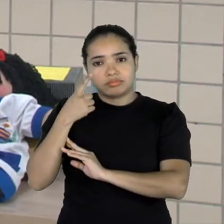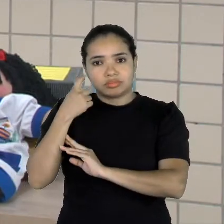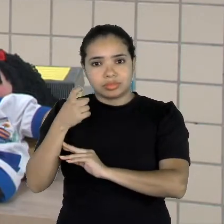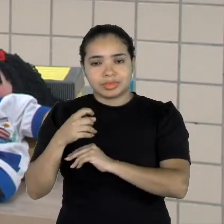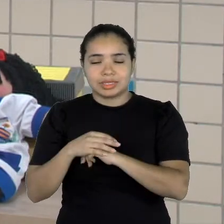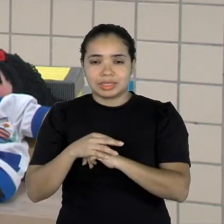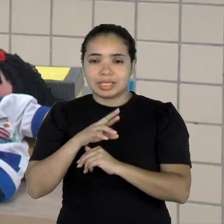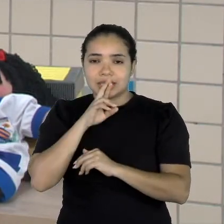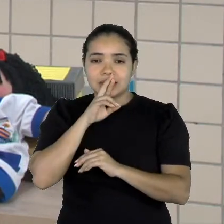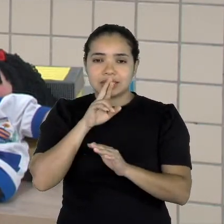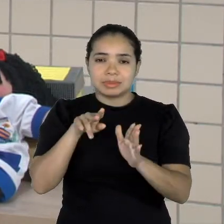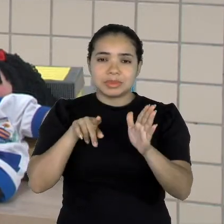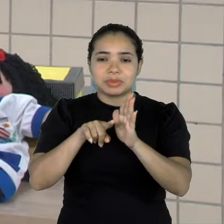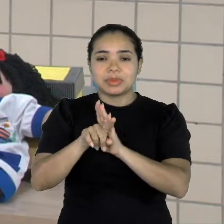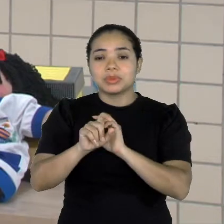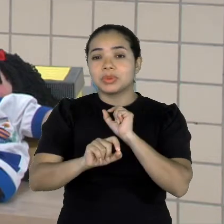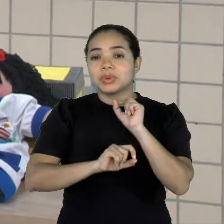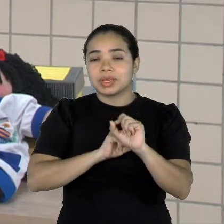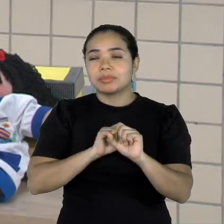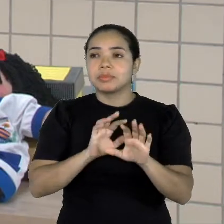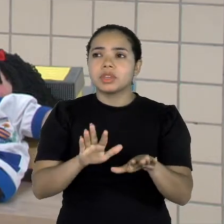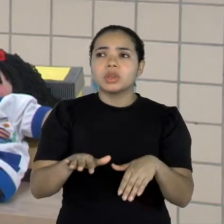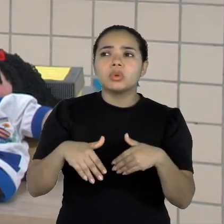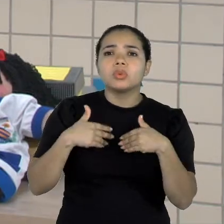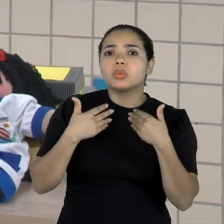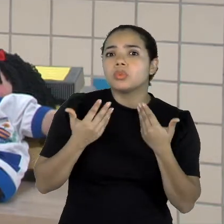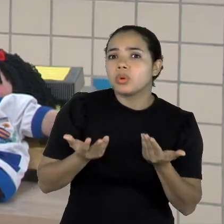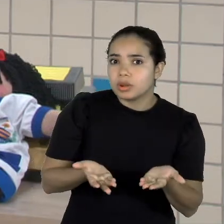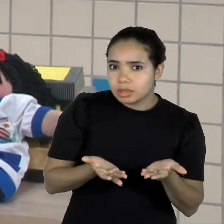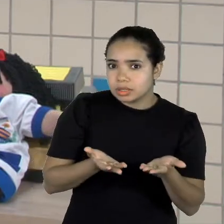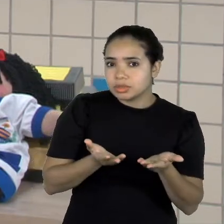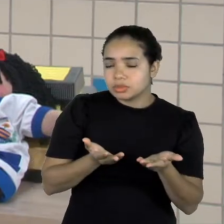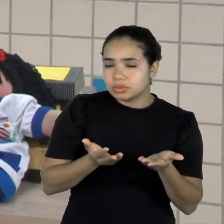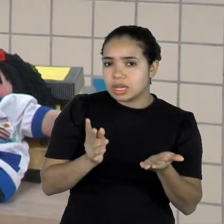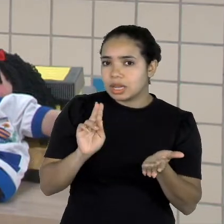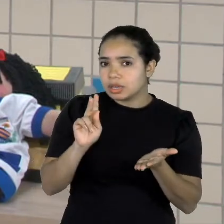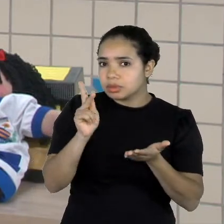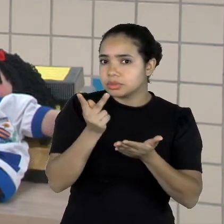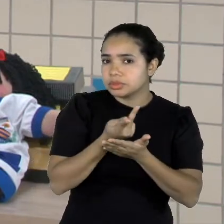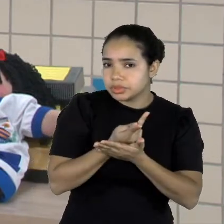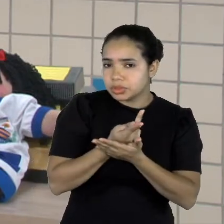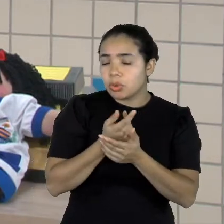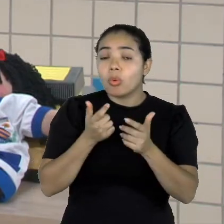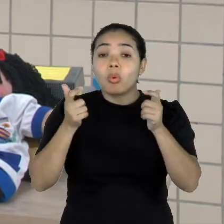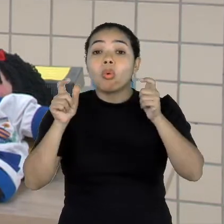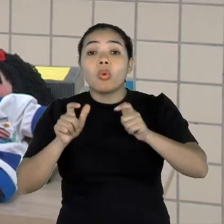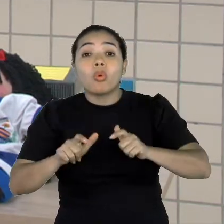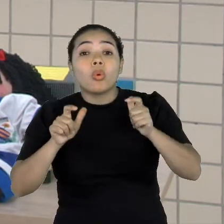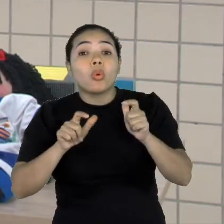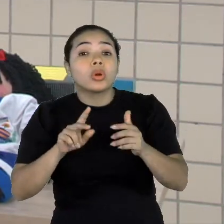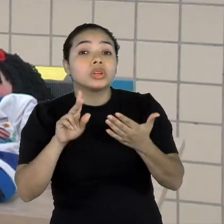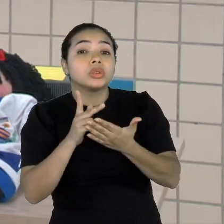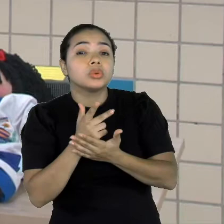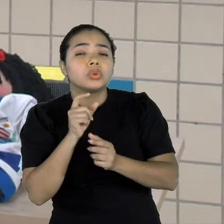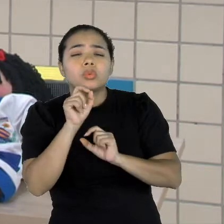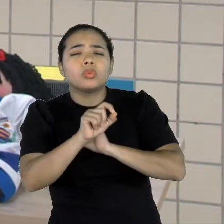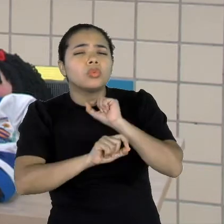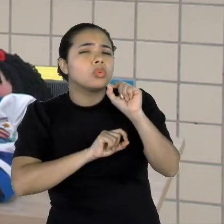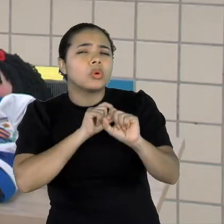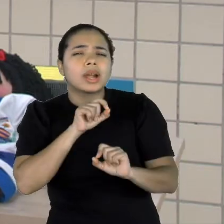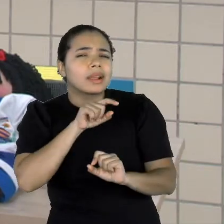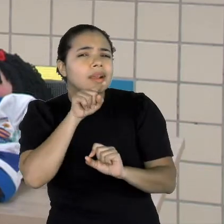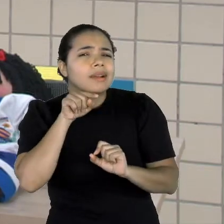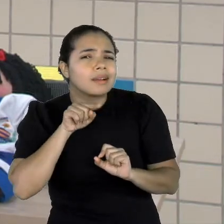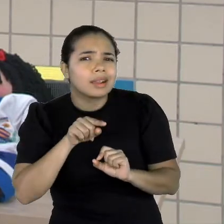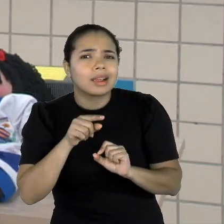responde a pergunta, nesse caso aqui, ó, quando? Quando foi que aconteceu? Aonde? Quem? O que? Como?